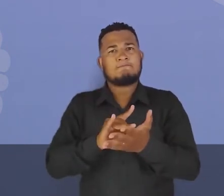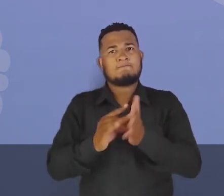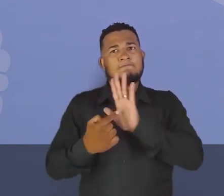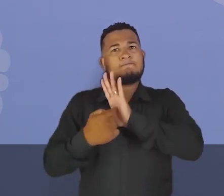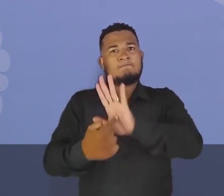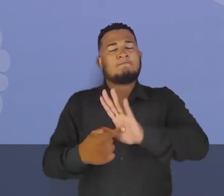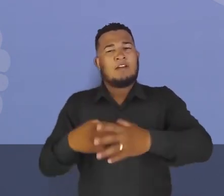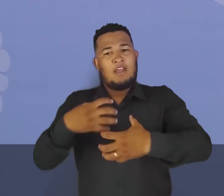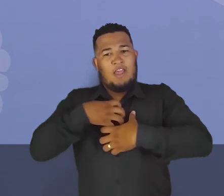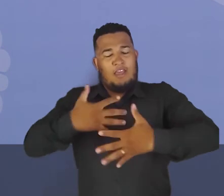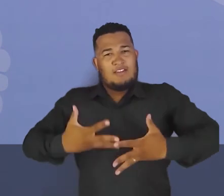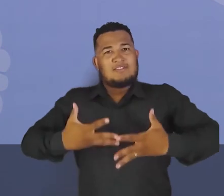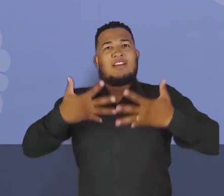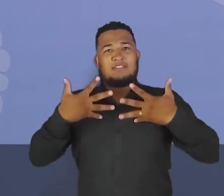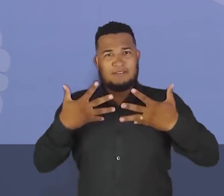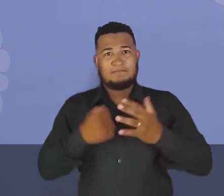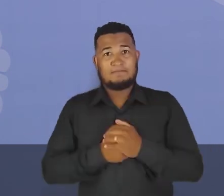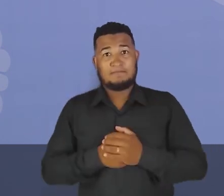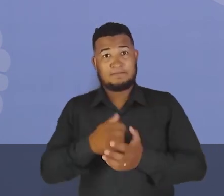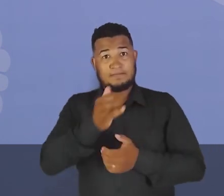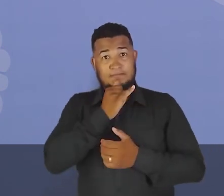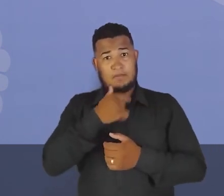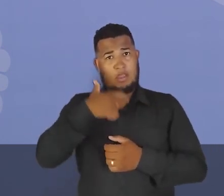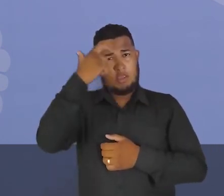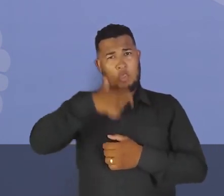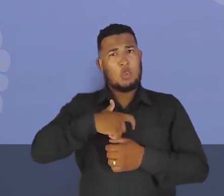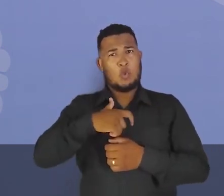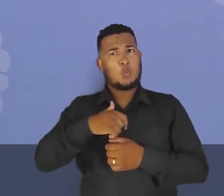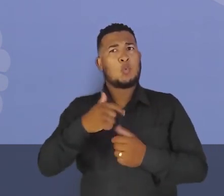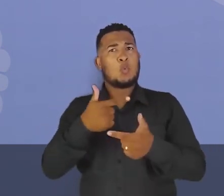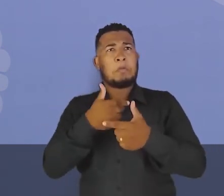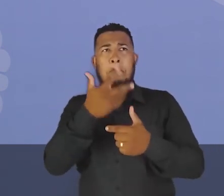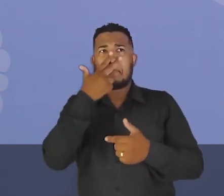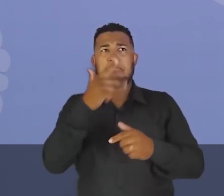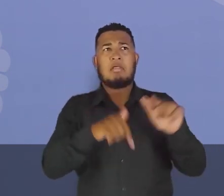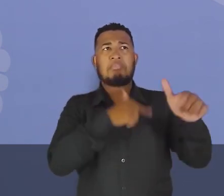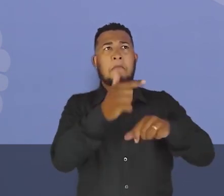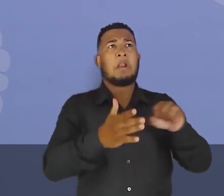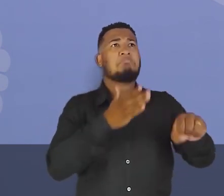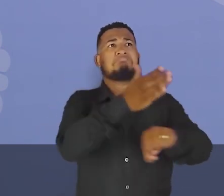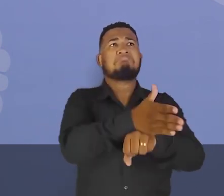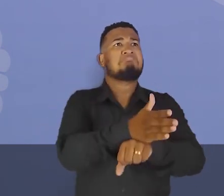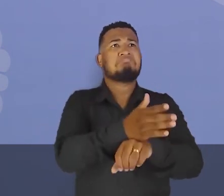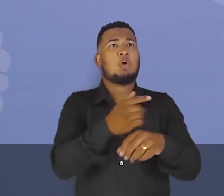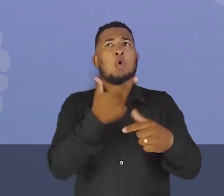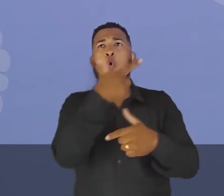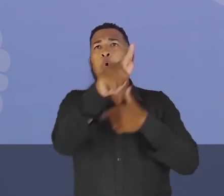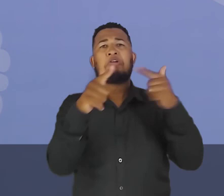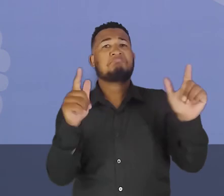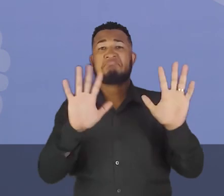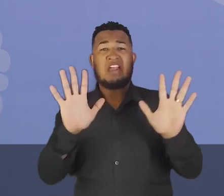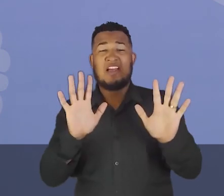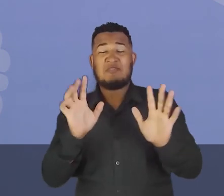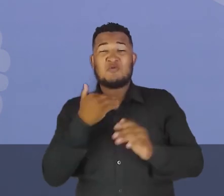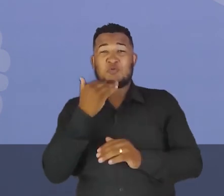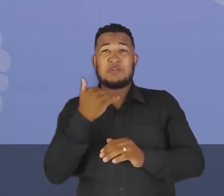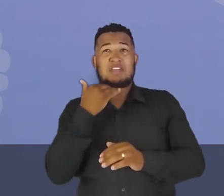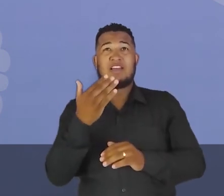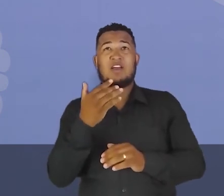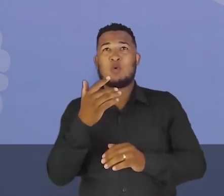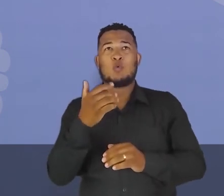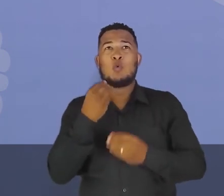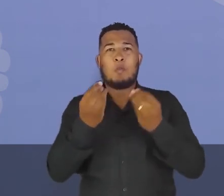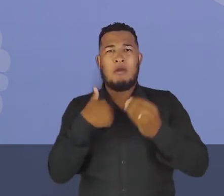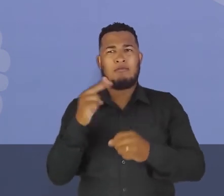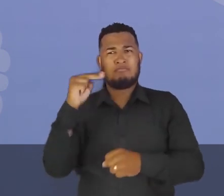a nossa essência. Eu, por exemplo, não consigo me ver fazendo outra coisa a não ser isso que eu estou fazendo para vocês. Eu não consigo não